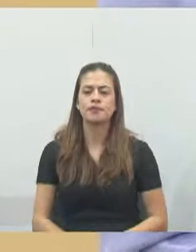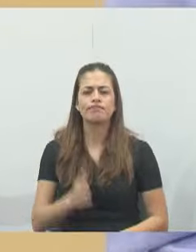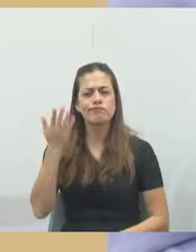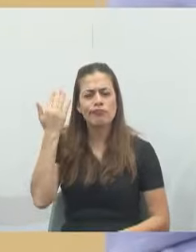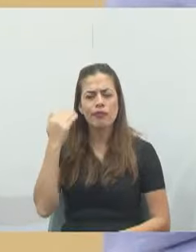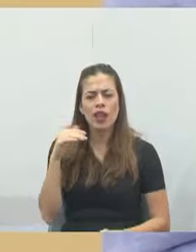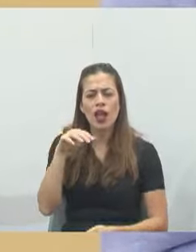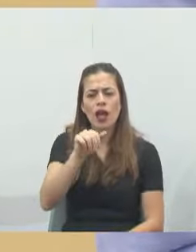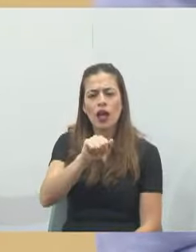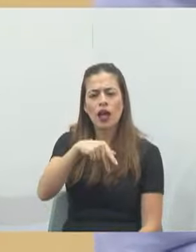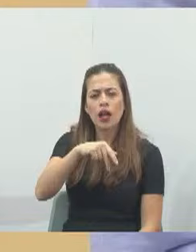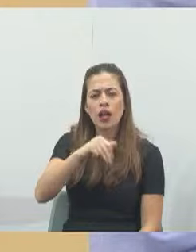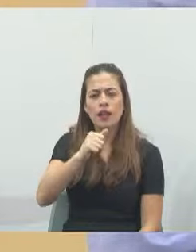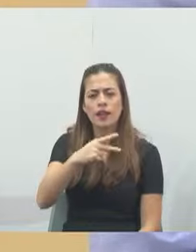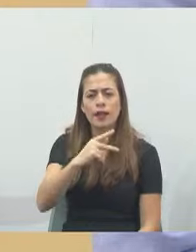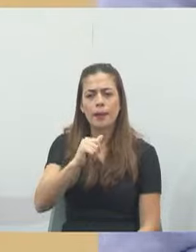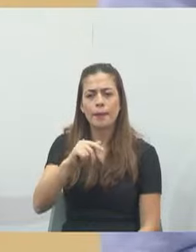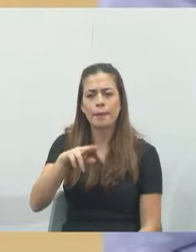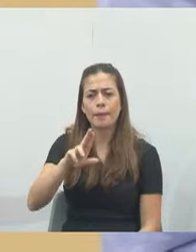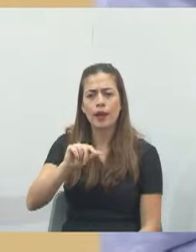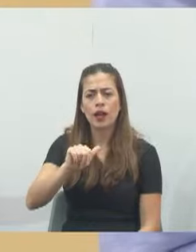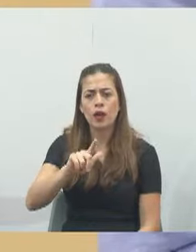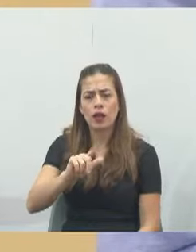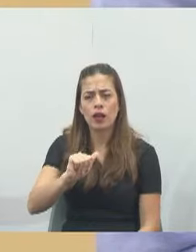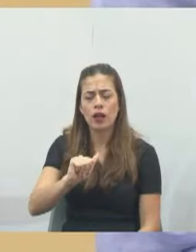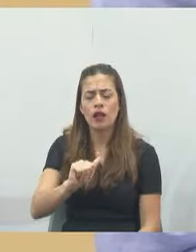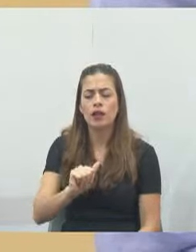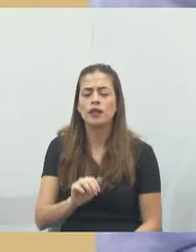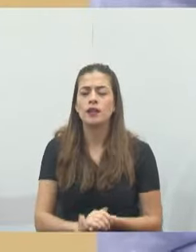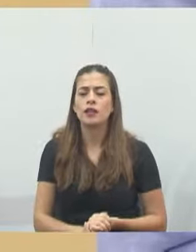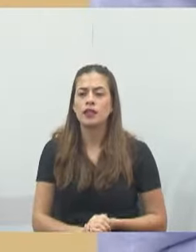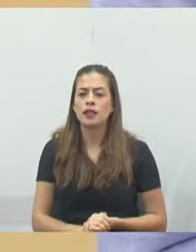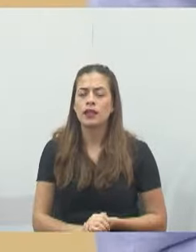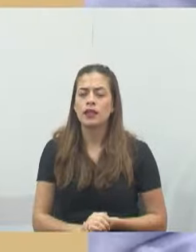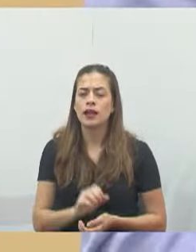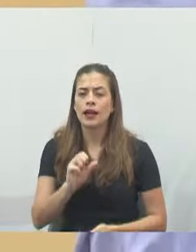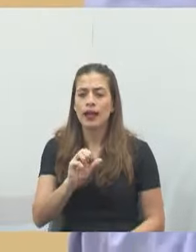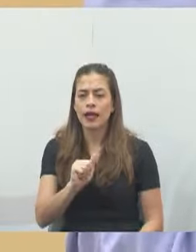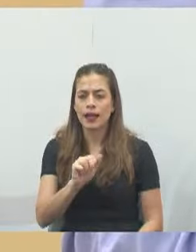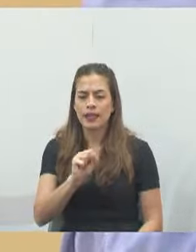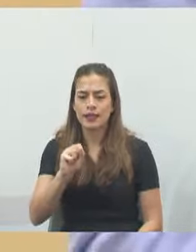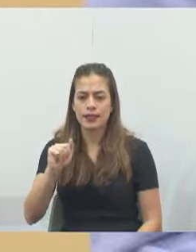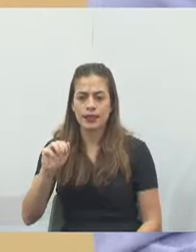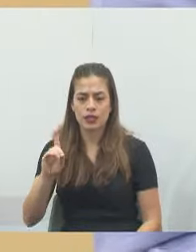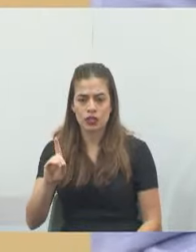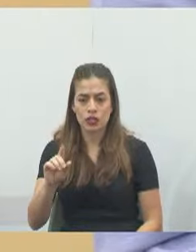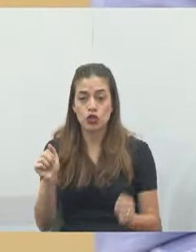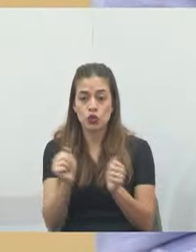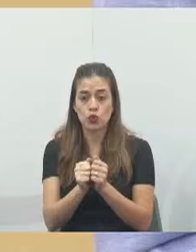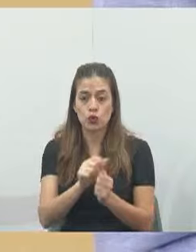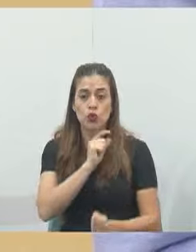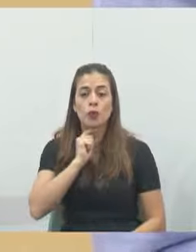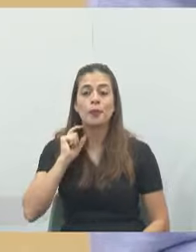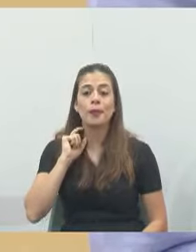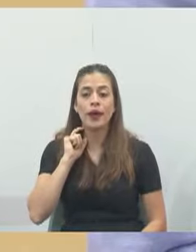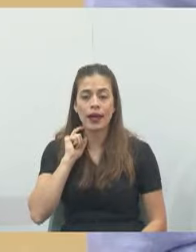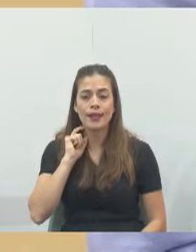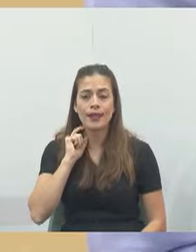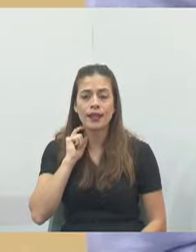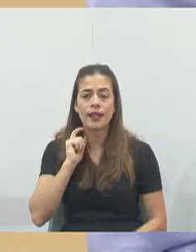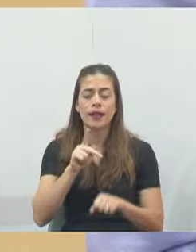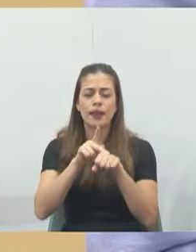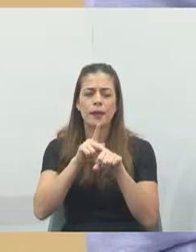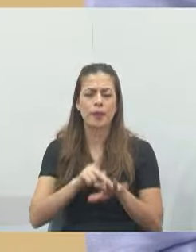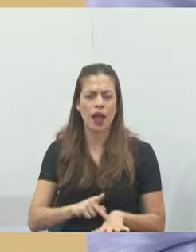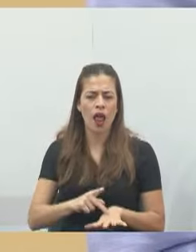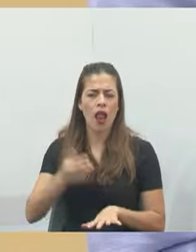da Ana Paula Assad, filha da nossa querida Delma Assad, junto com o padre da paróquia